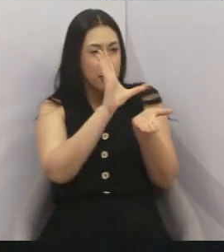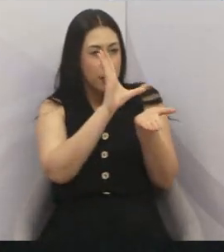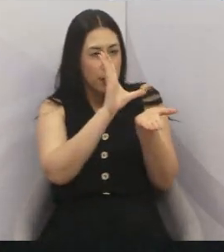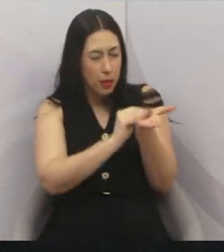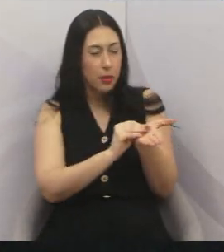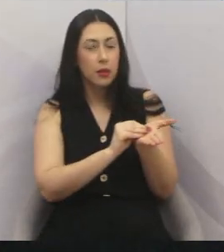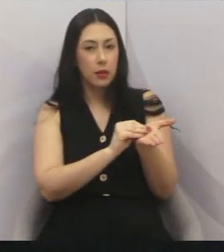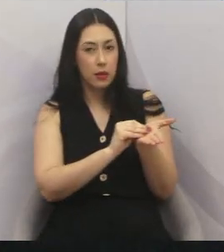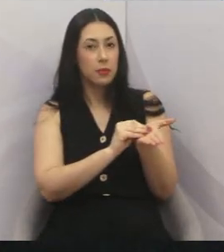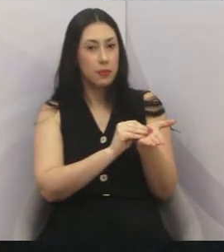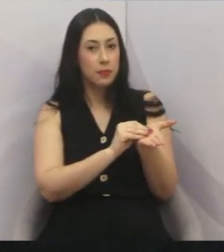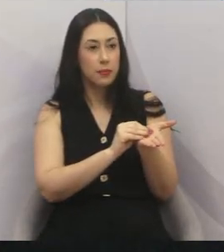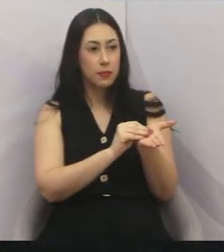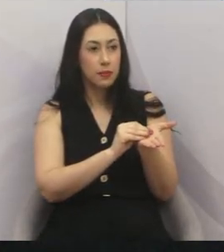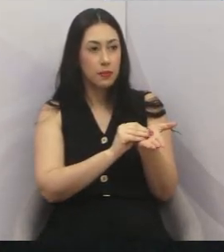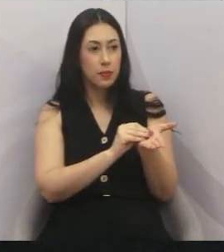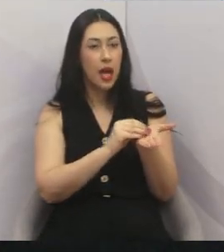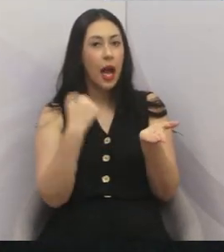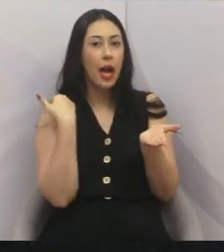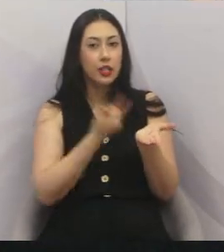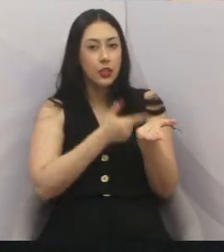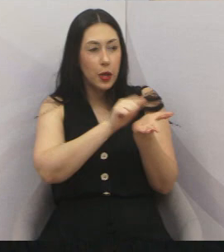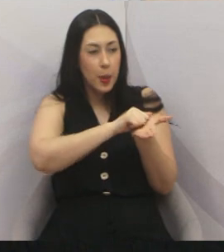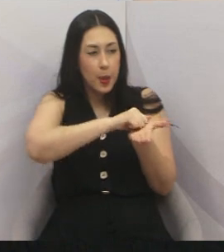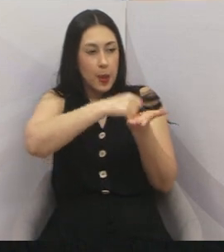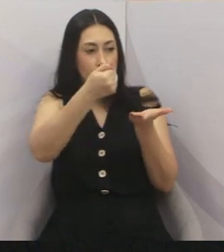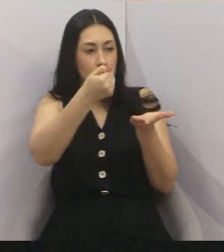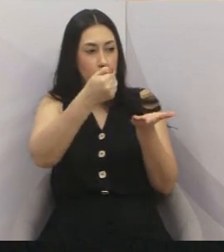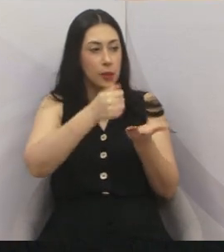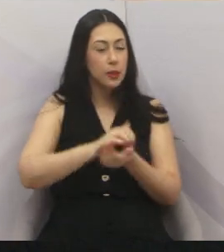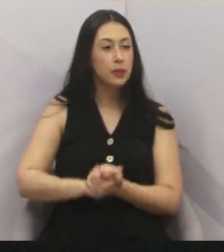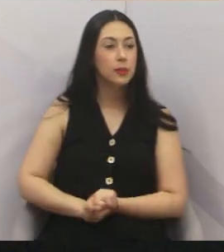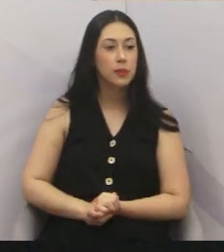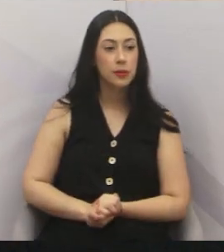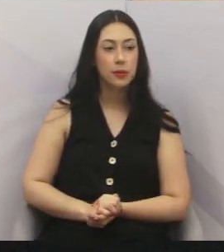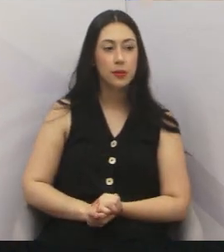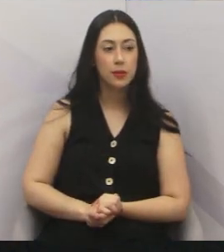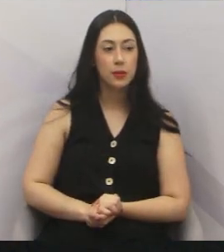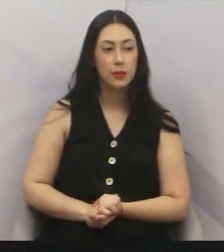lacrada, né? Vamos fazer o descerramento do lacre.